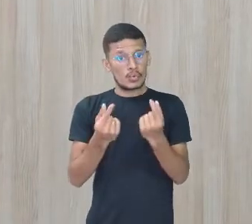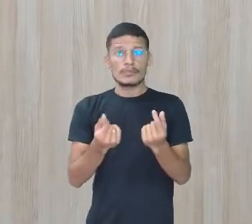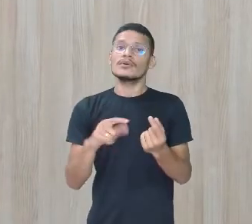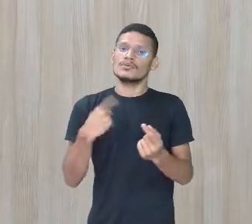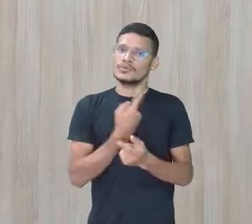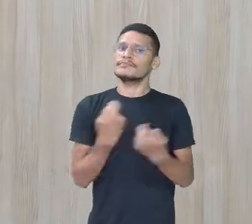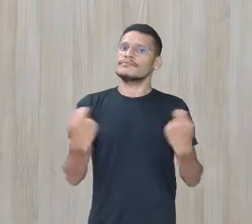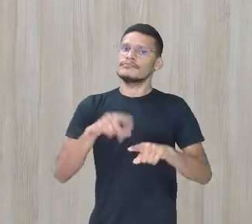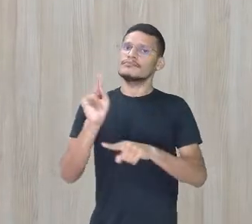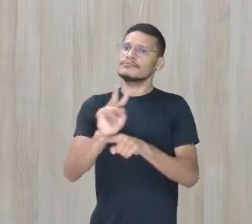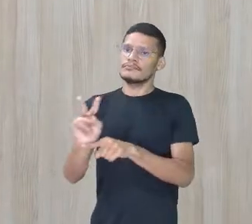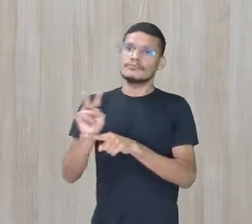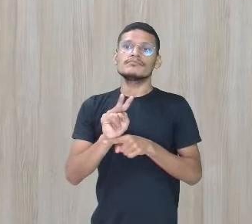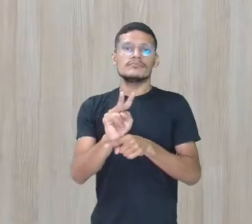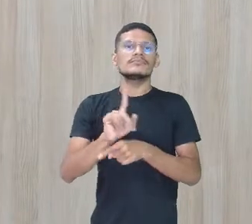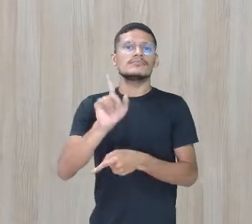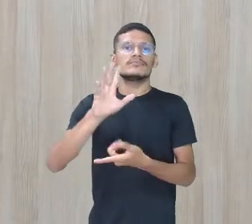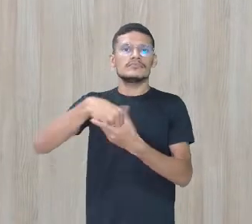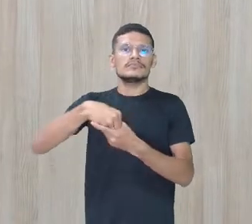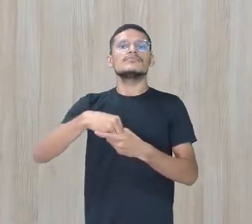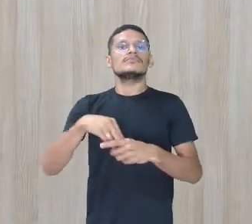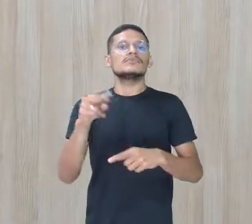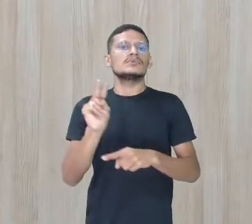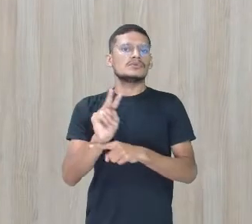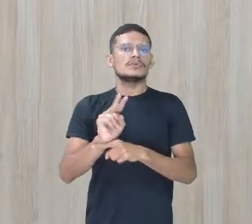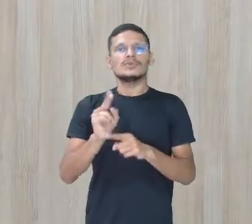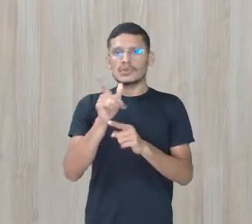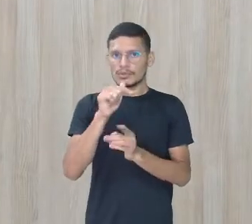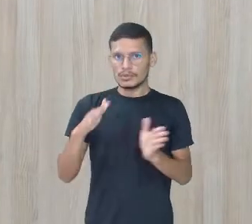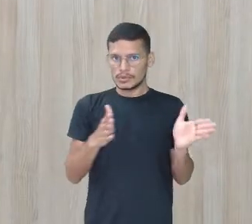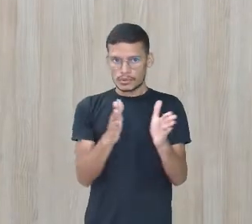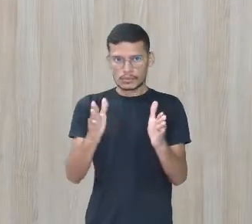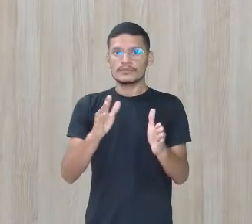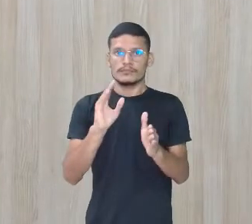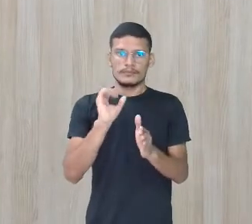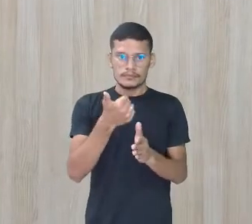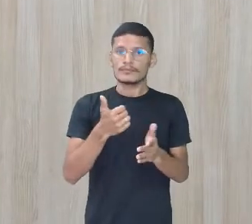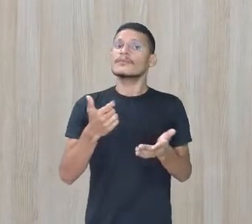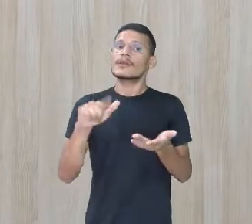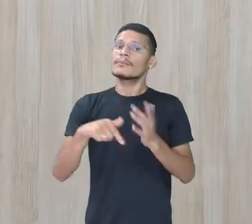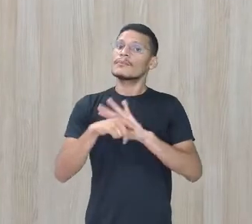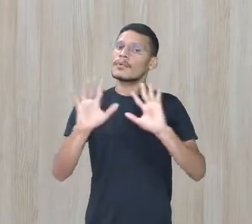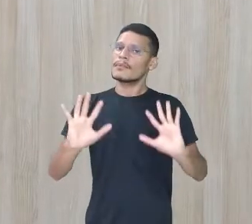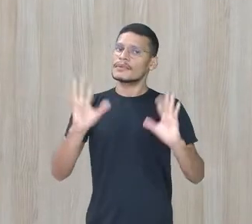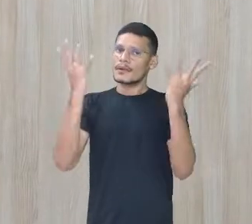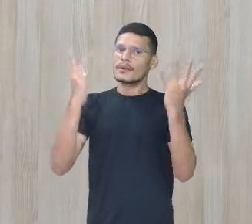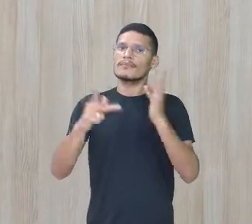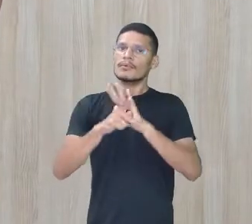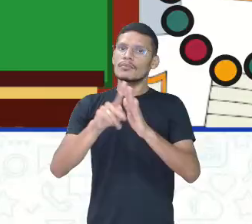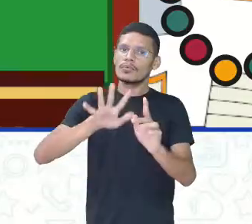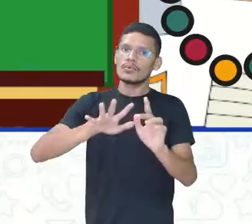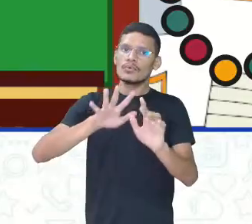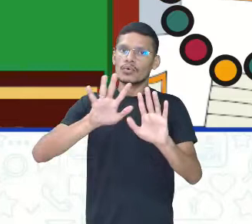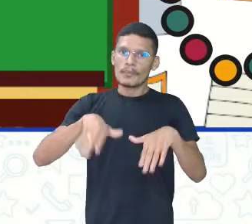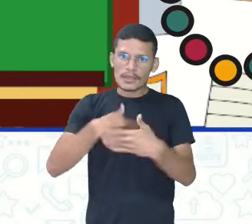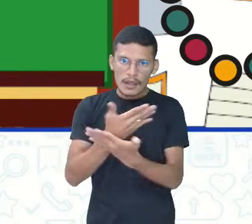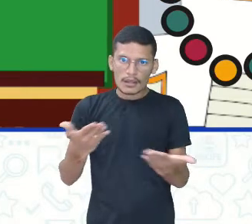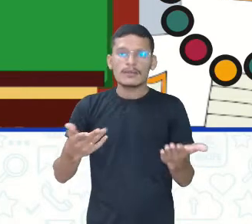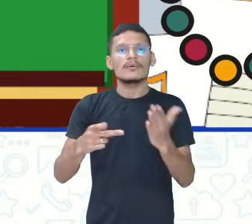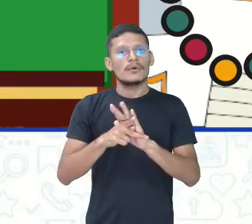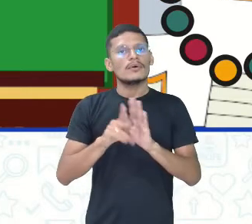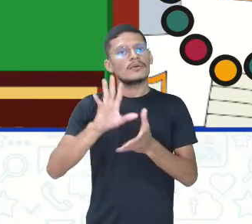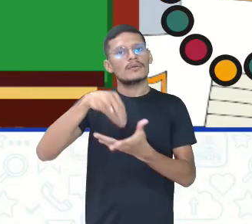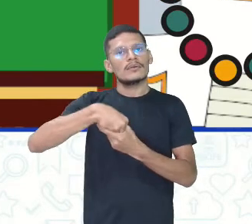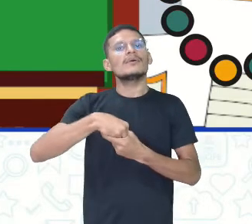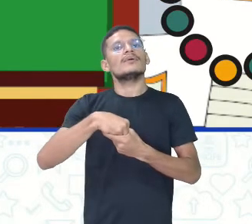cuidar do rio Capibaribe. Então, fica aí, não é, essa celebração e esse recado. Bom, na aula